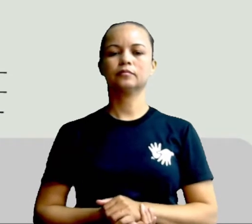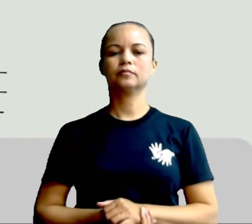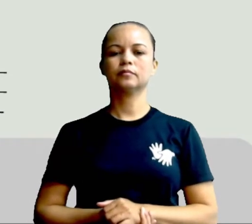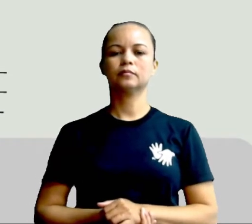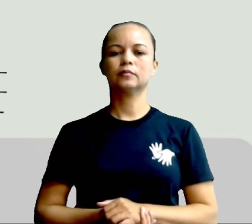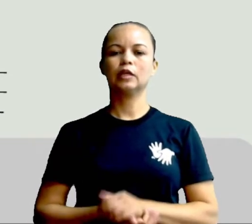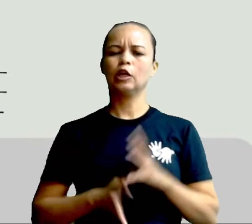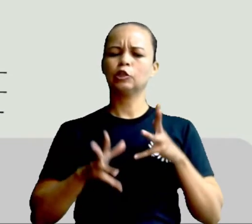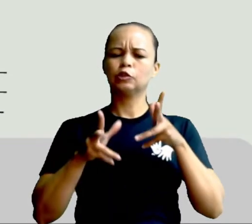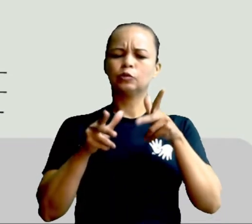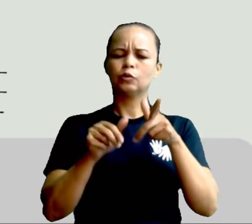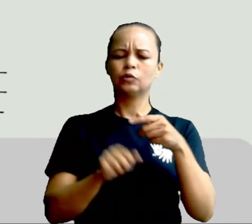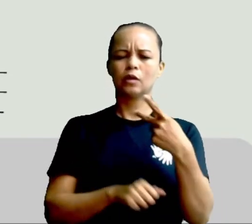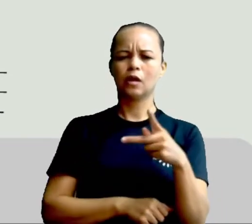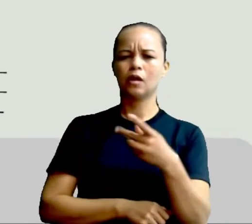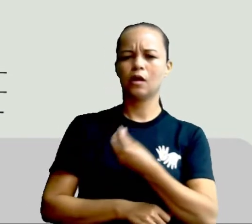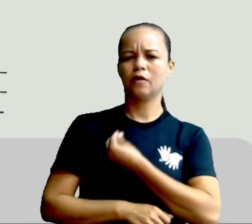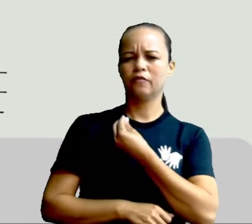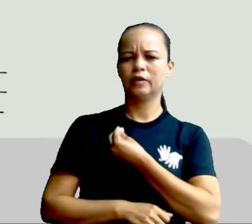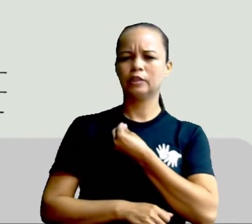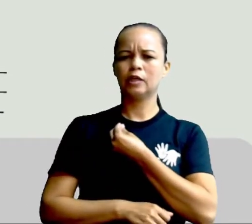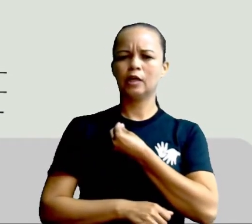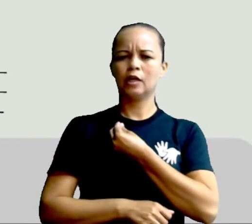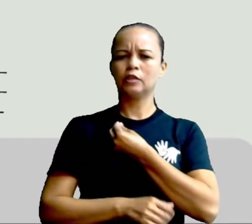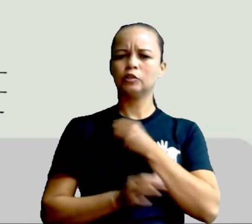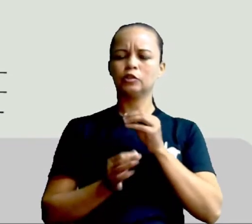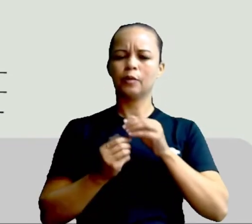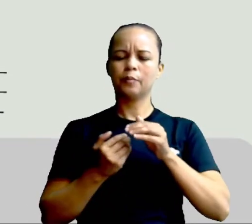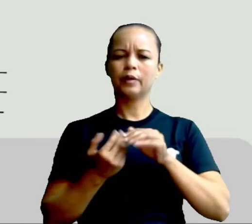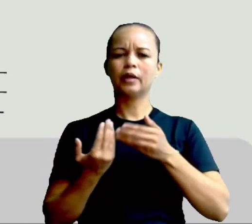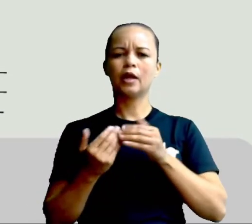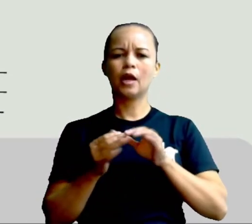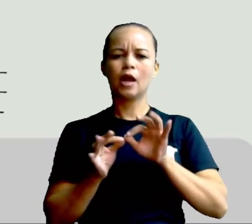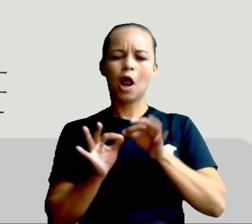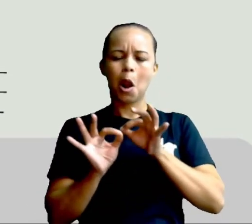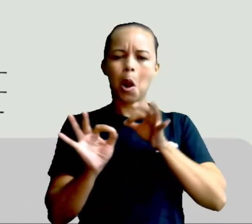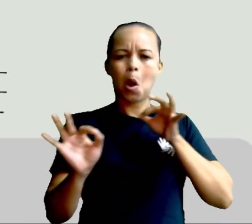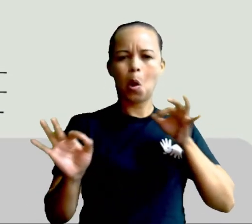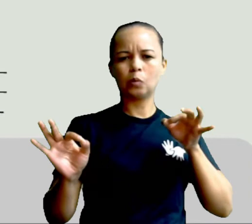Em toda a sua vida, sempre longe da pátria,